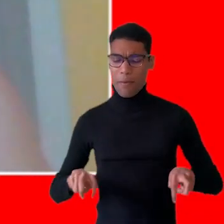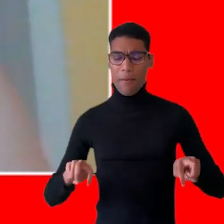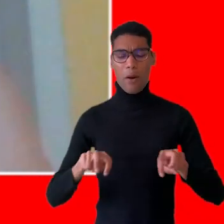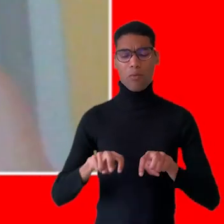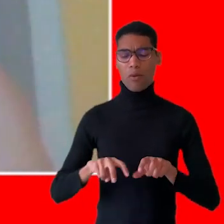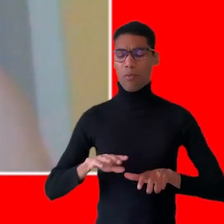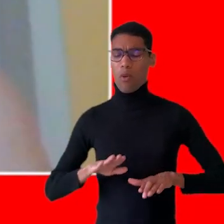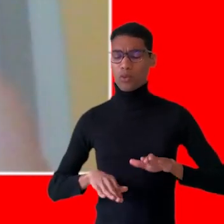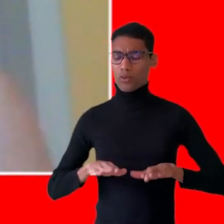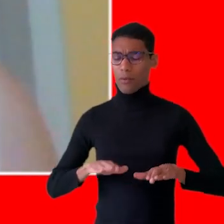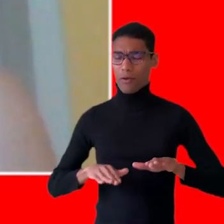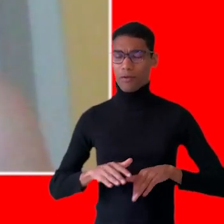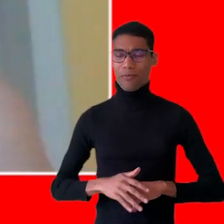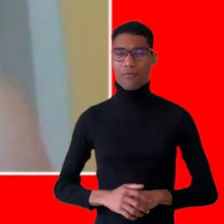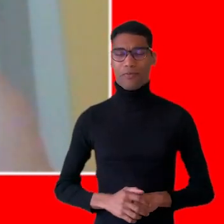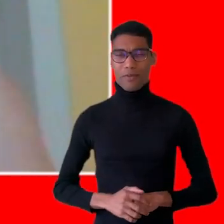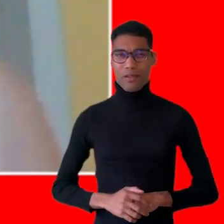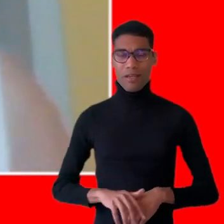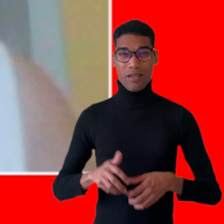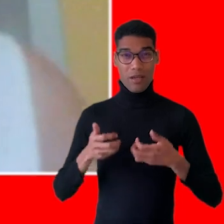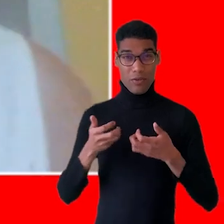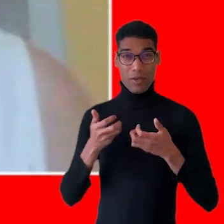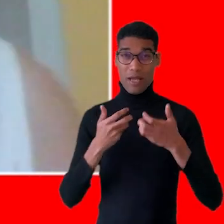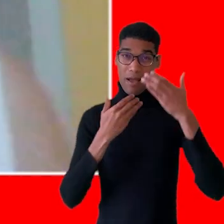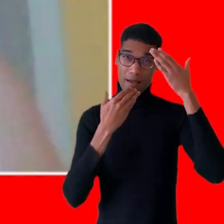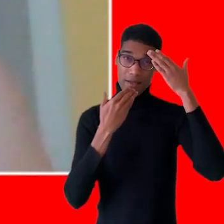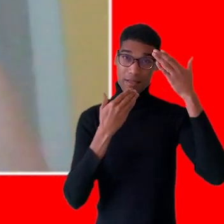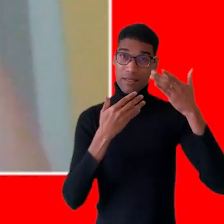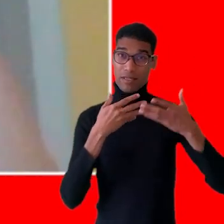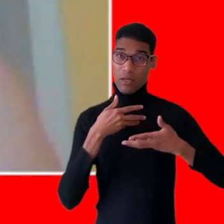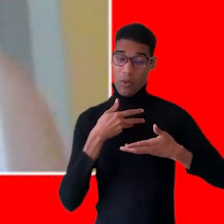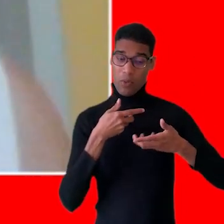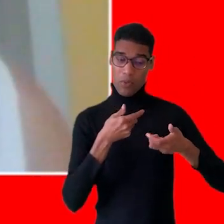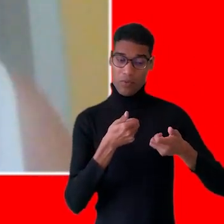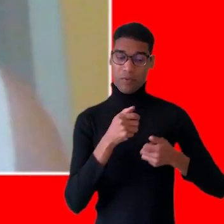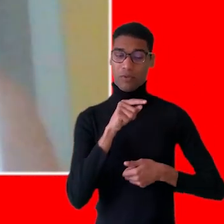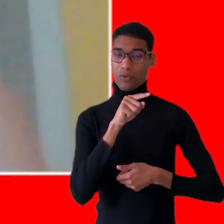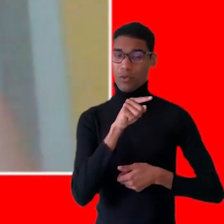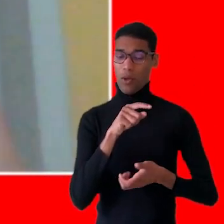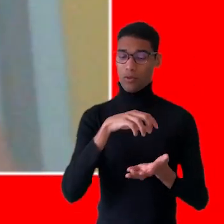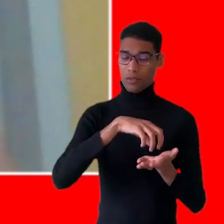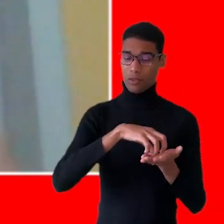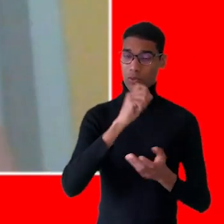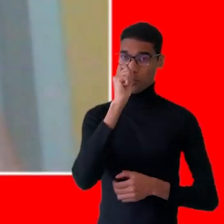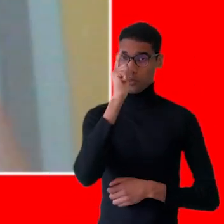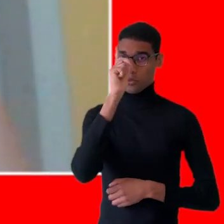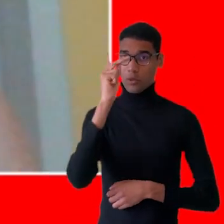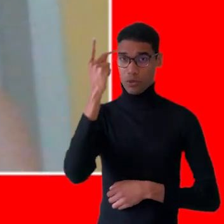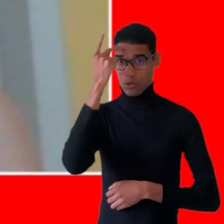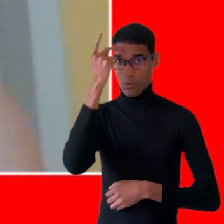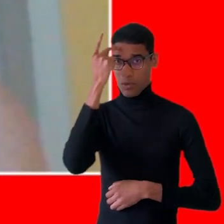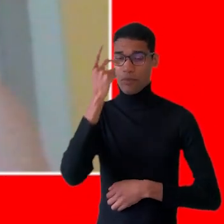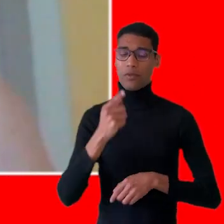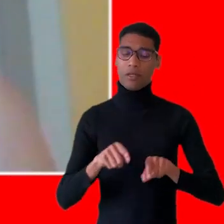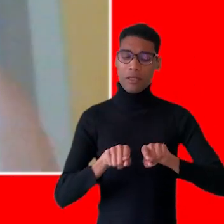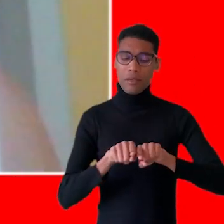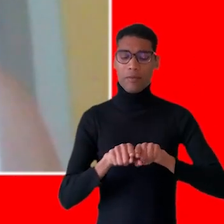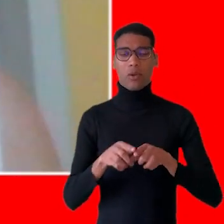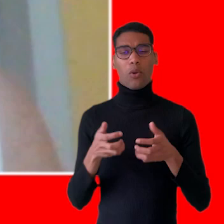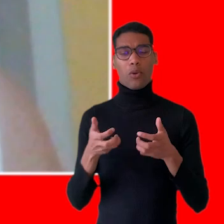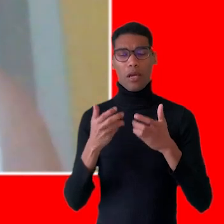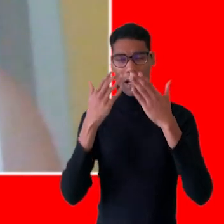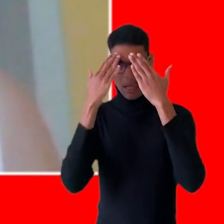Tambores. Gostaria já de agradecer, né, o convite ao Centro Cultural São Paulo, agradecer